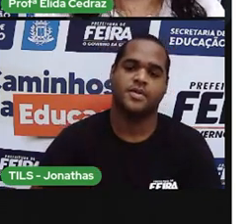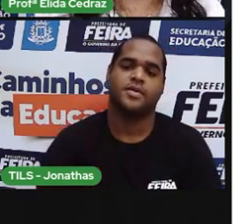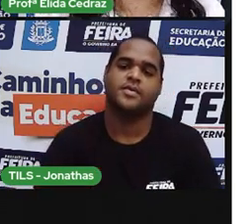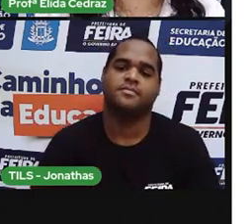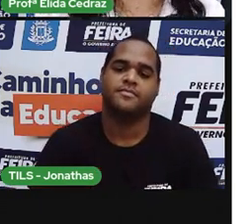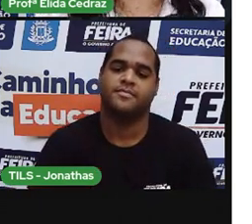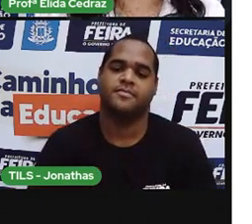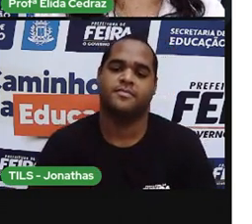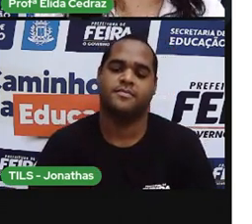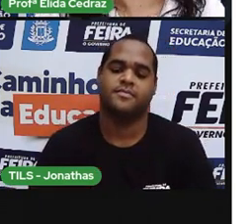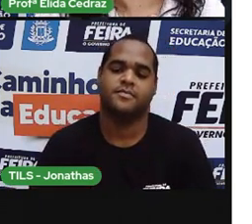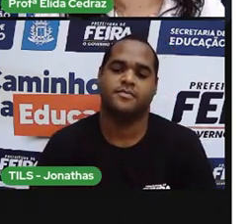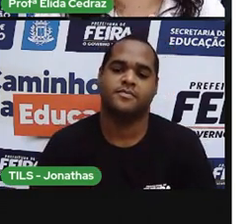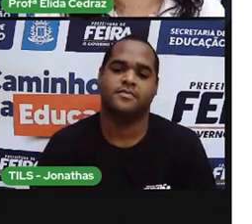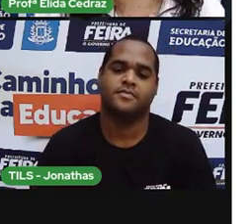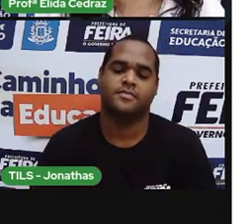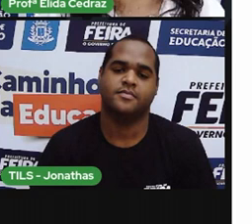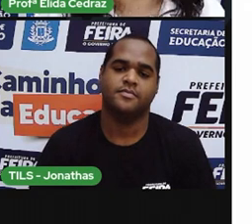Isso.